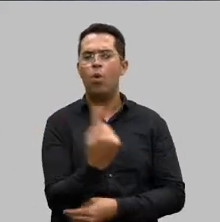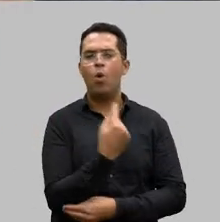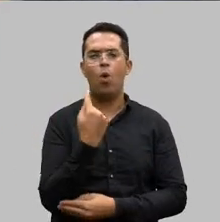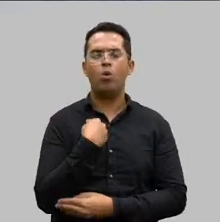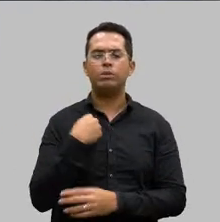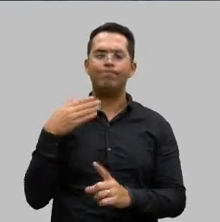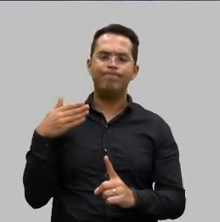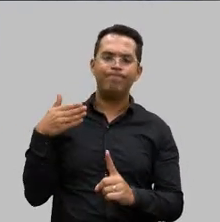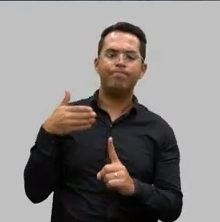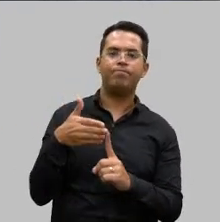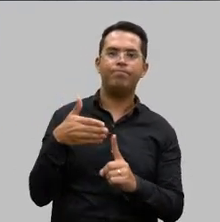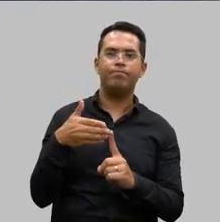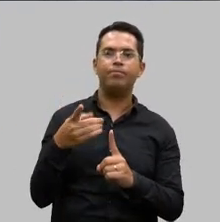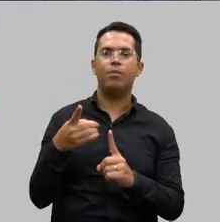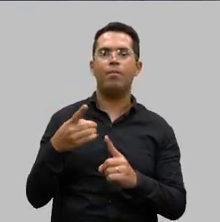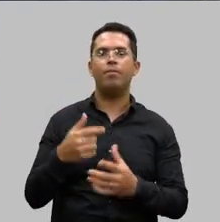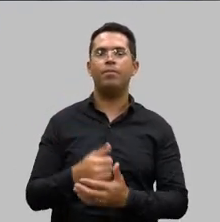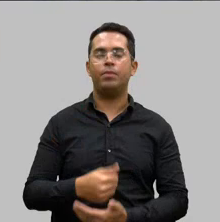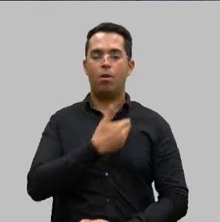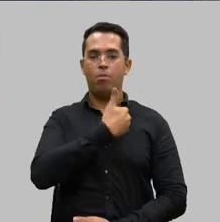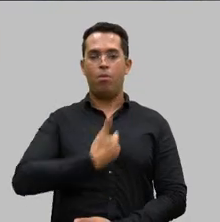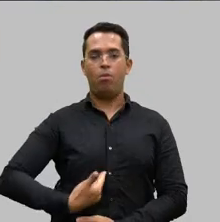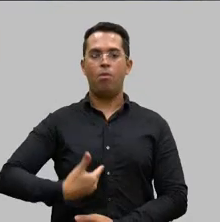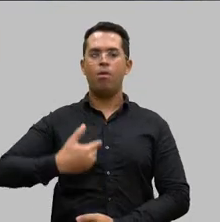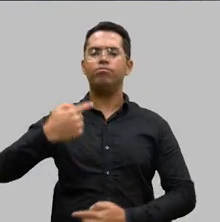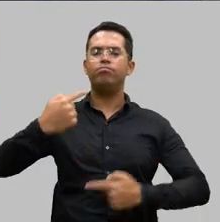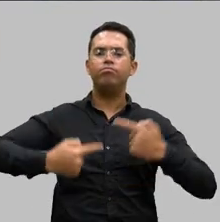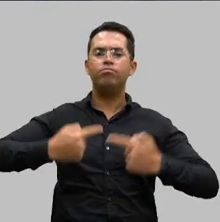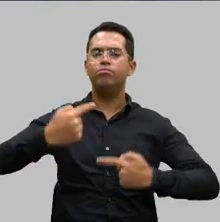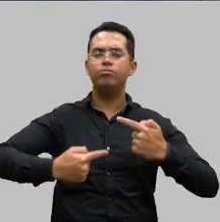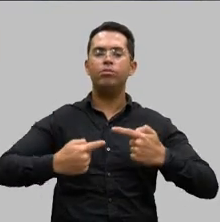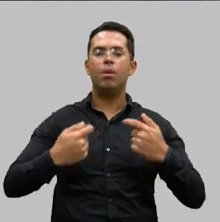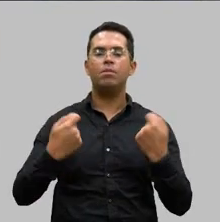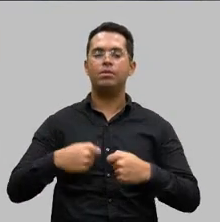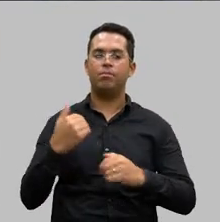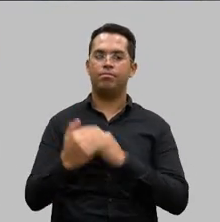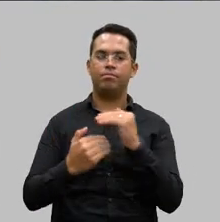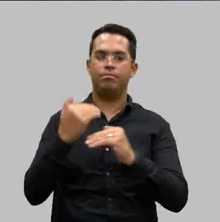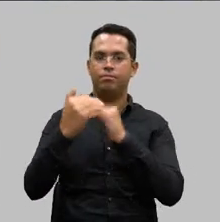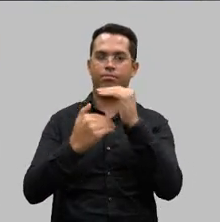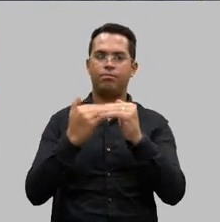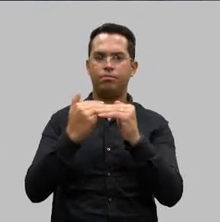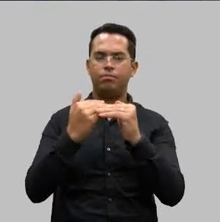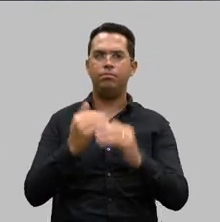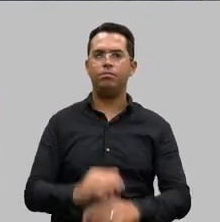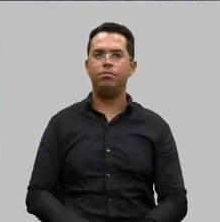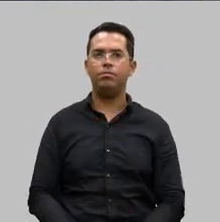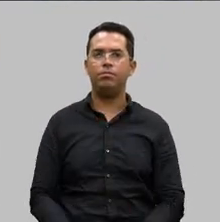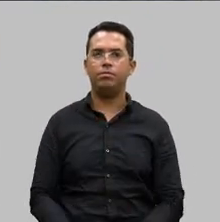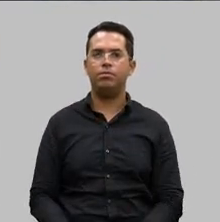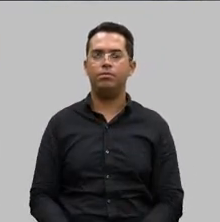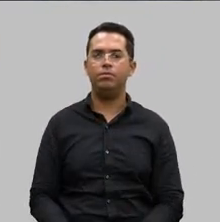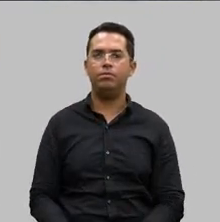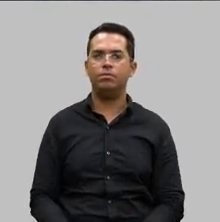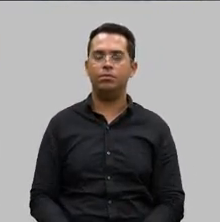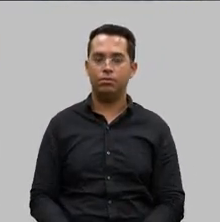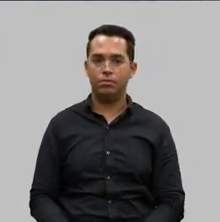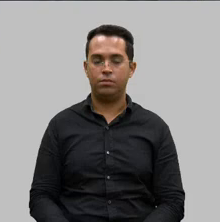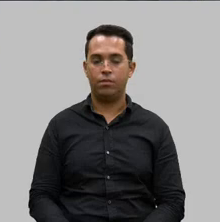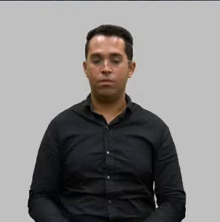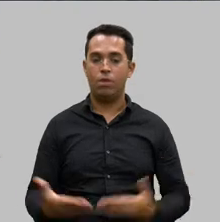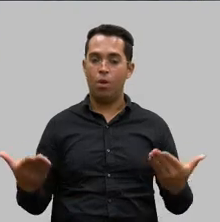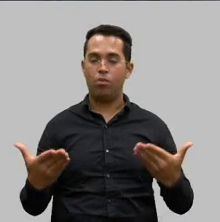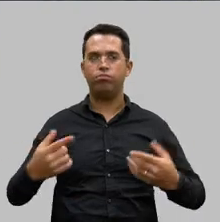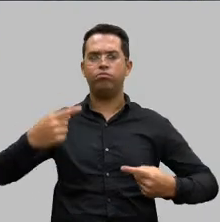políticas públicas T que ser desenvolvidas a principal provocação dessa discussão e dessa audiência de hoje